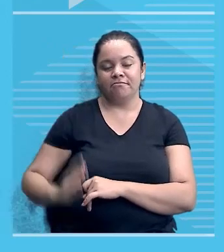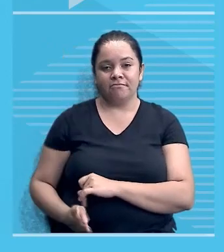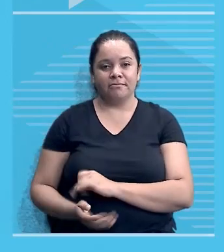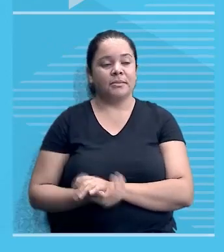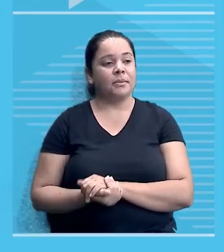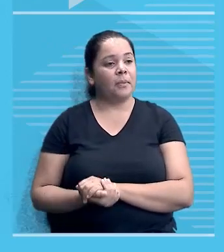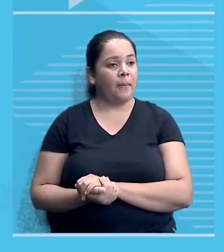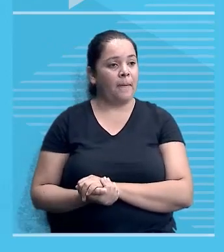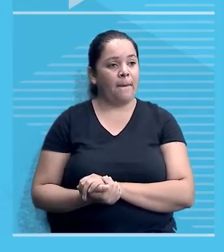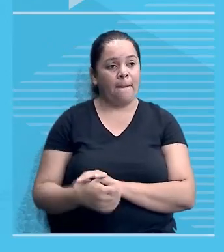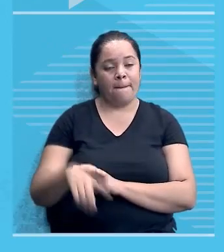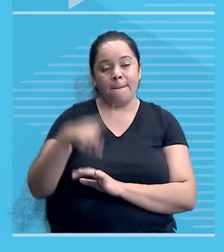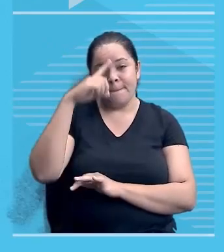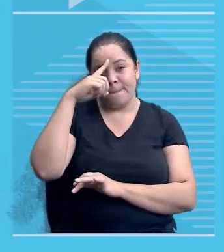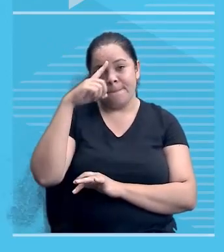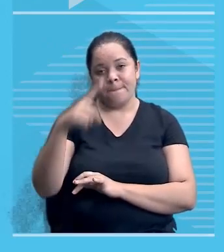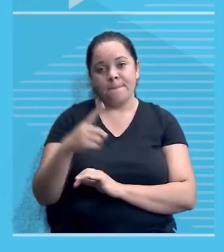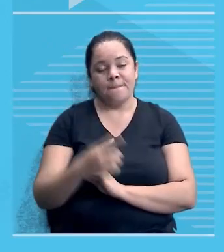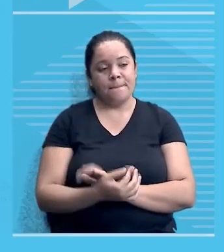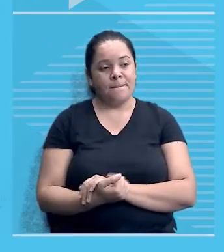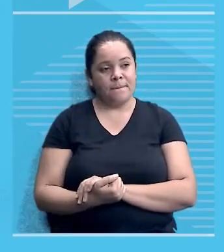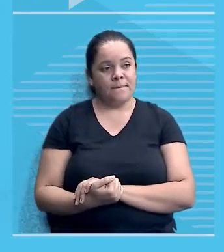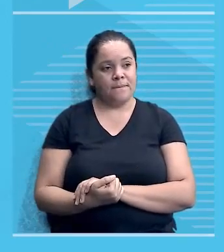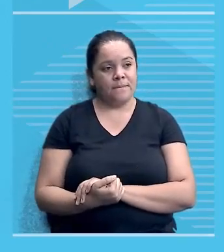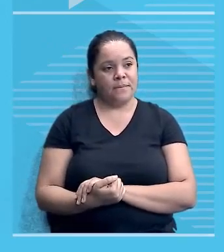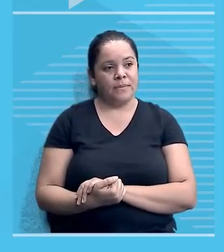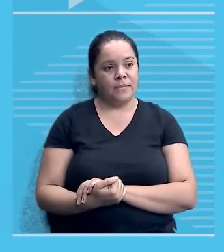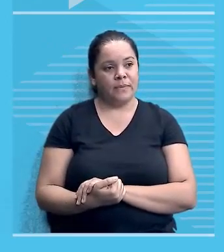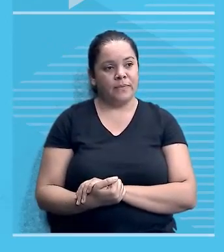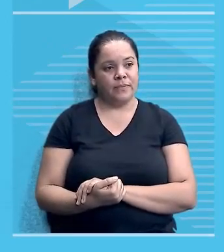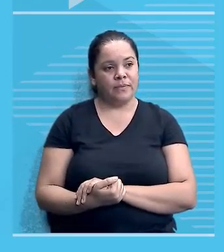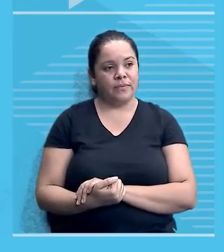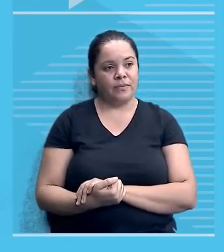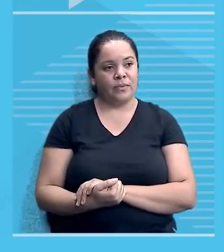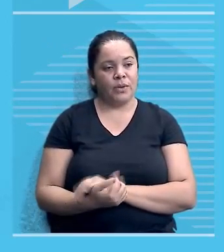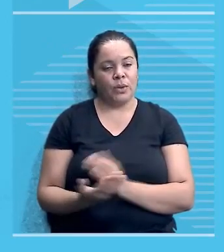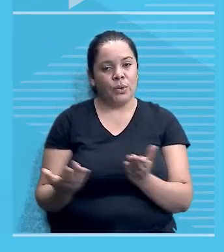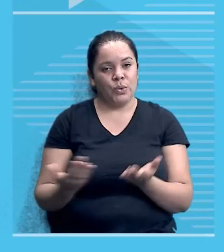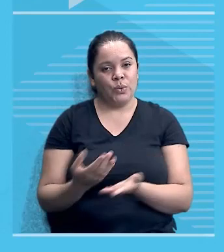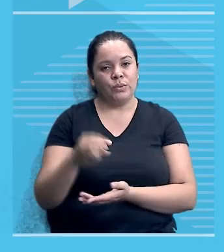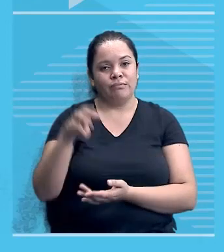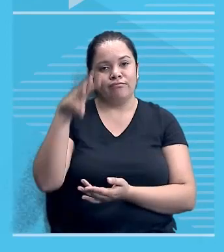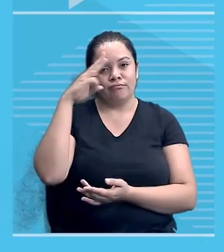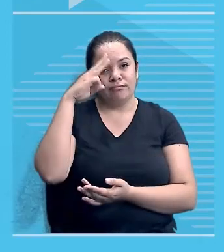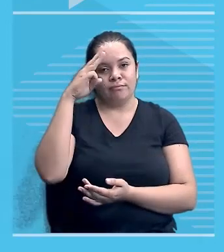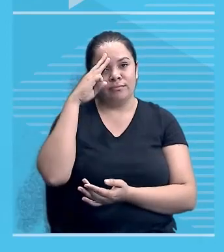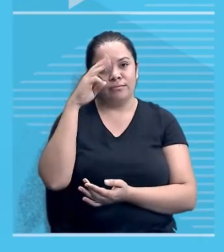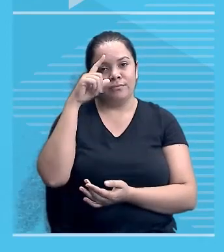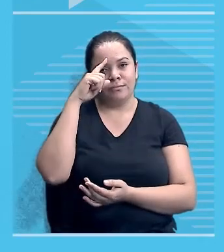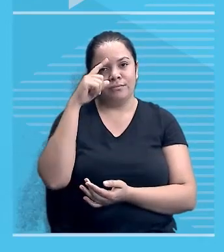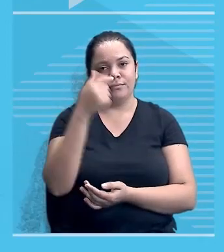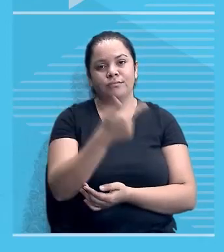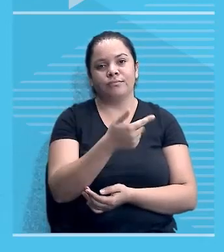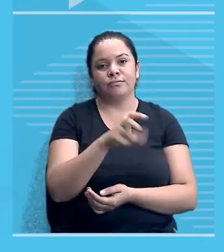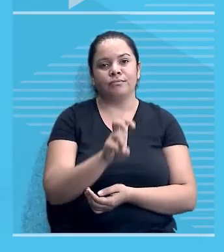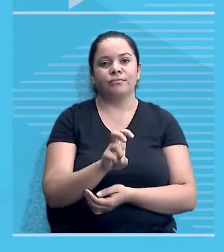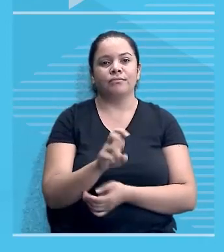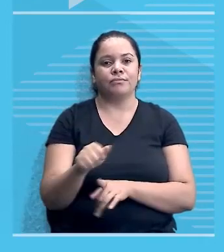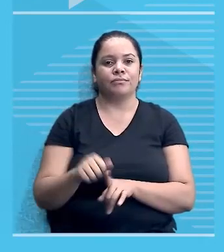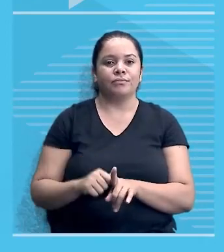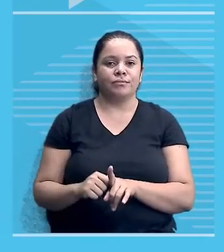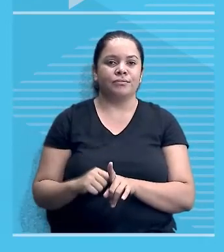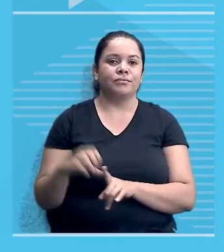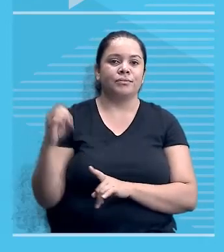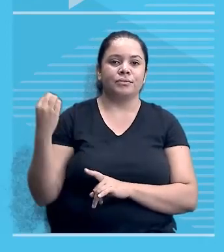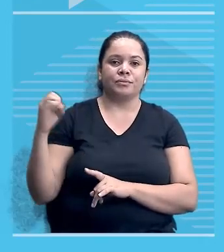a data exatamente esta terça-feira 25 de outubro de